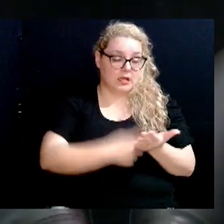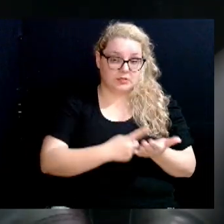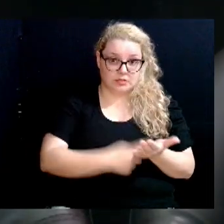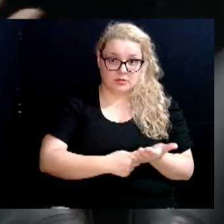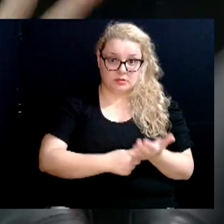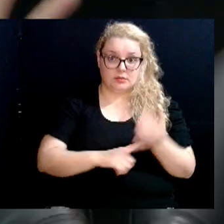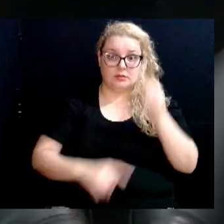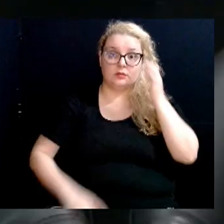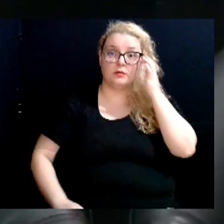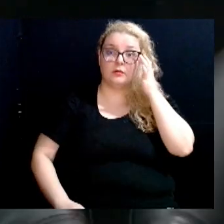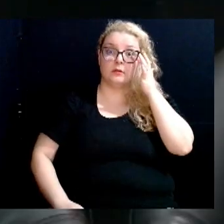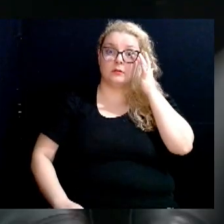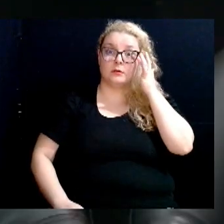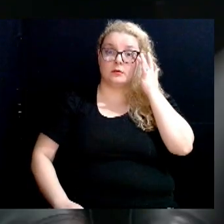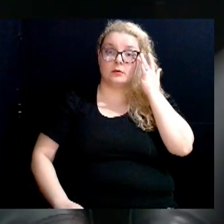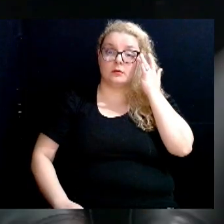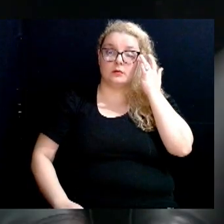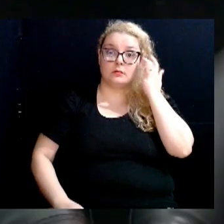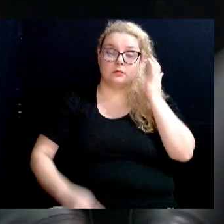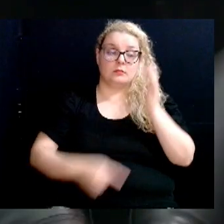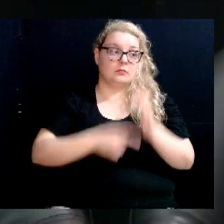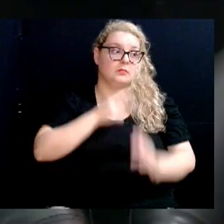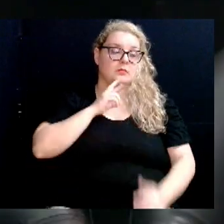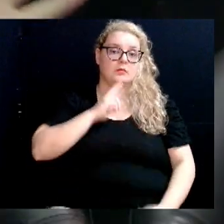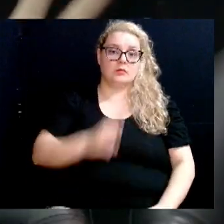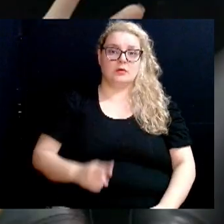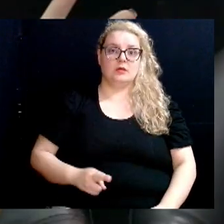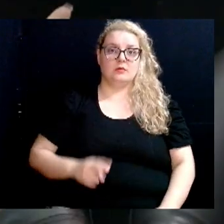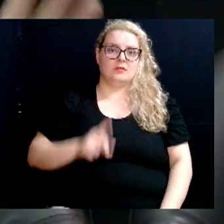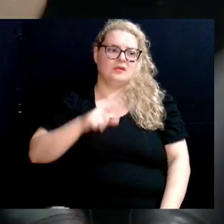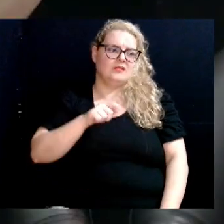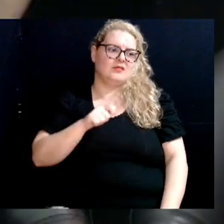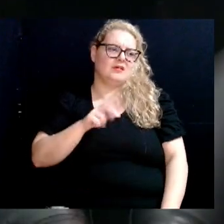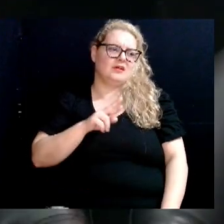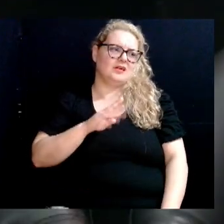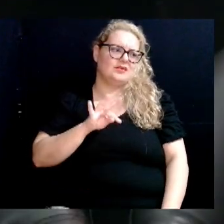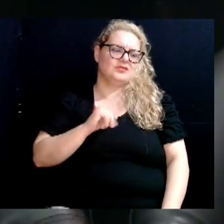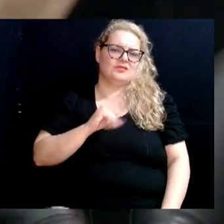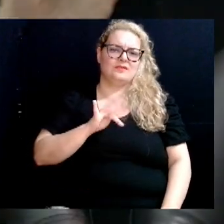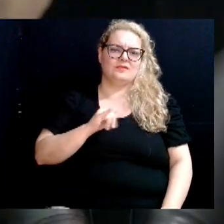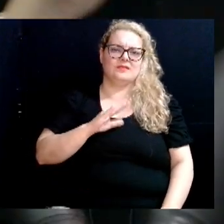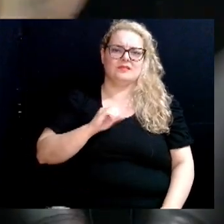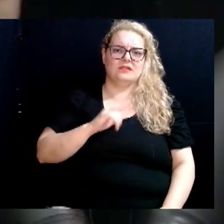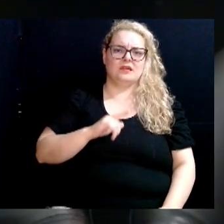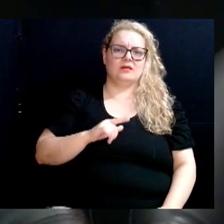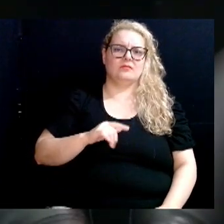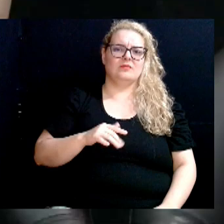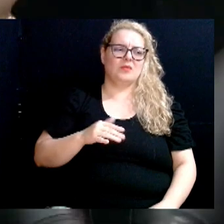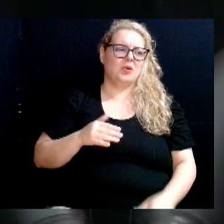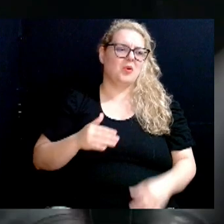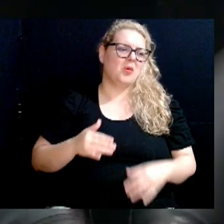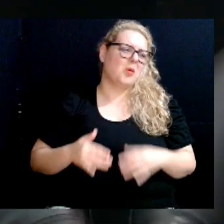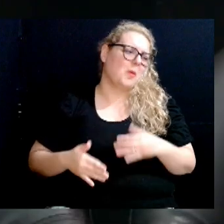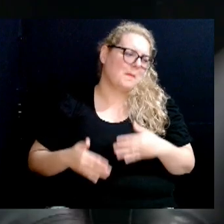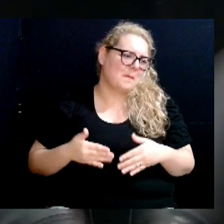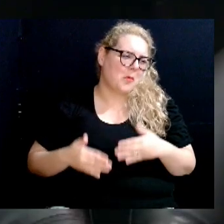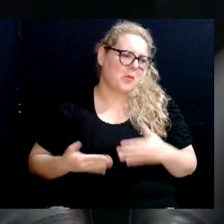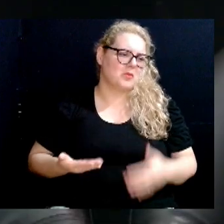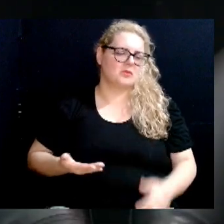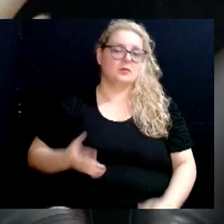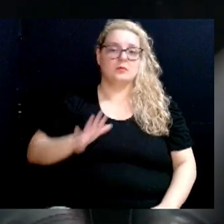Primeira resposta, mas vai ficar artificial, vai ficar mecânico. Eu falo, gente, vamos lá, vamos pensar. Você tá